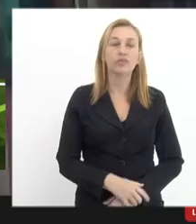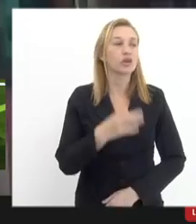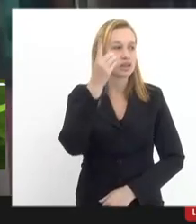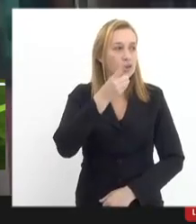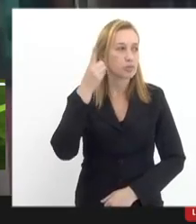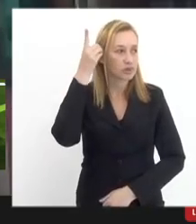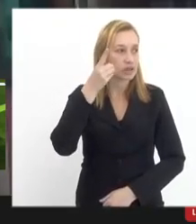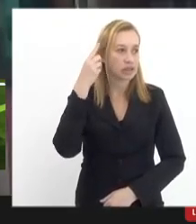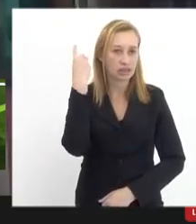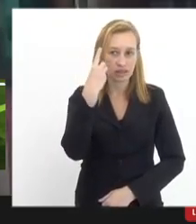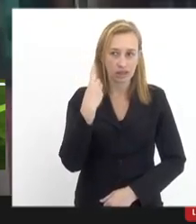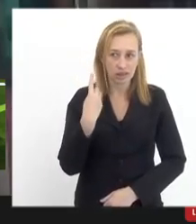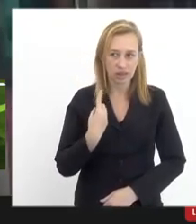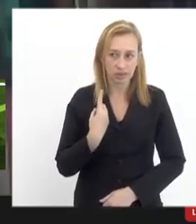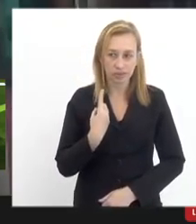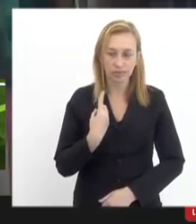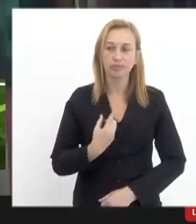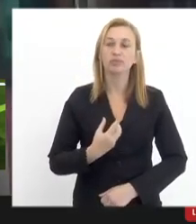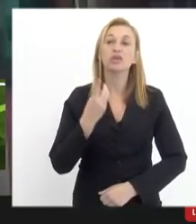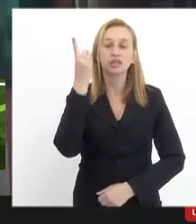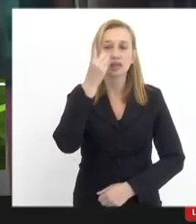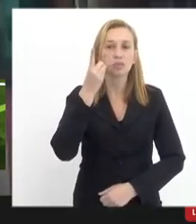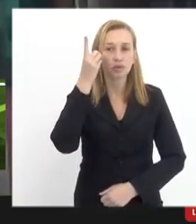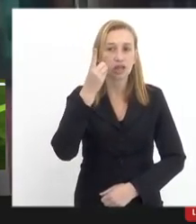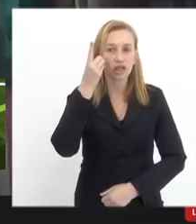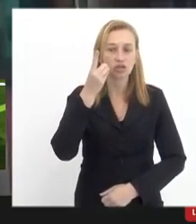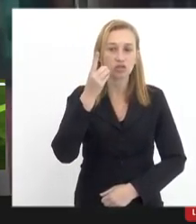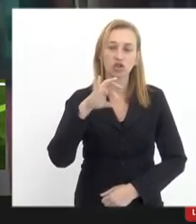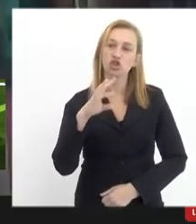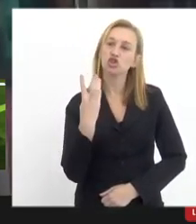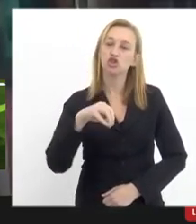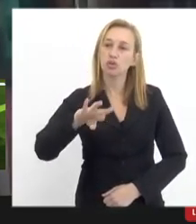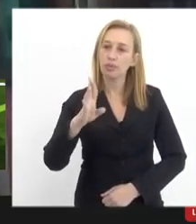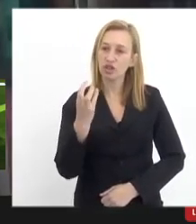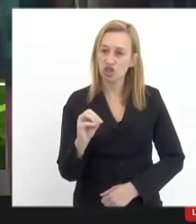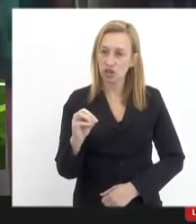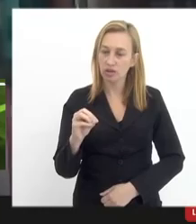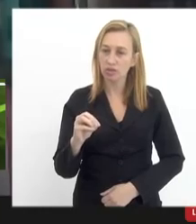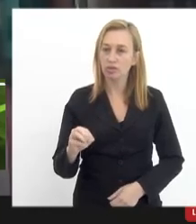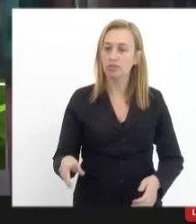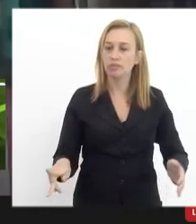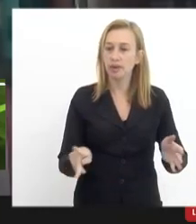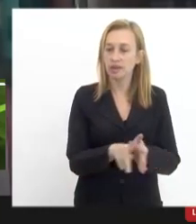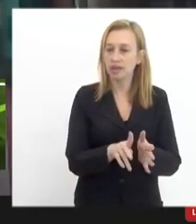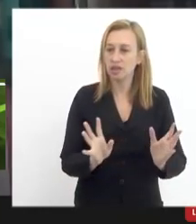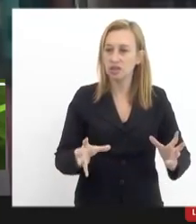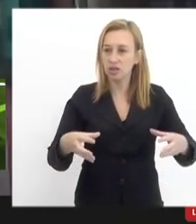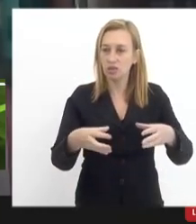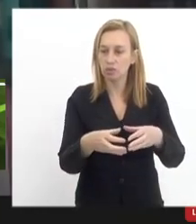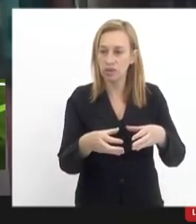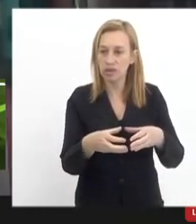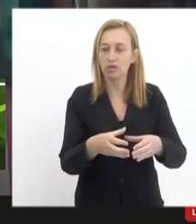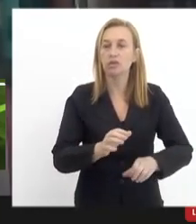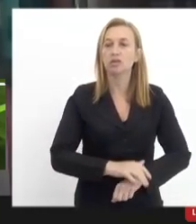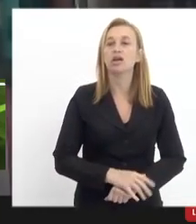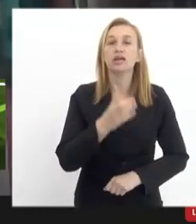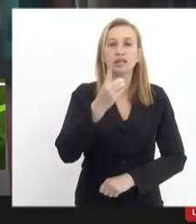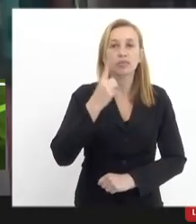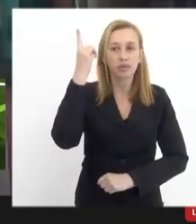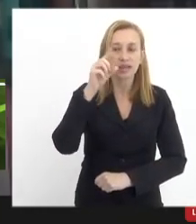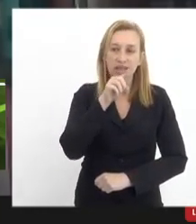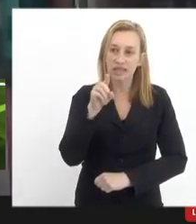deputada Dani Monteiro, deputado Chico Machado, que são membros efetivos da comissão, e deputada